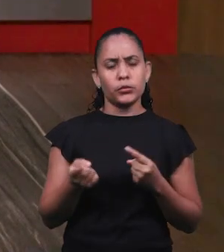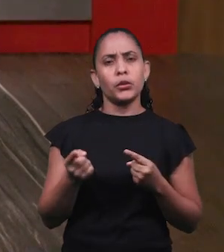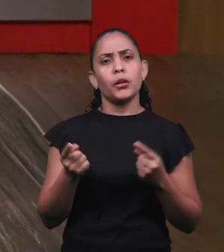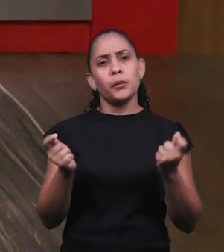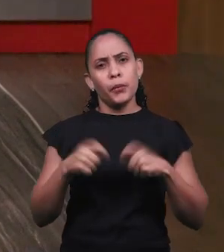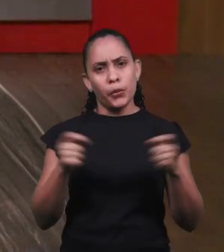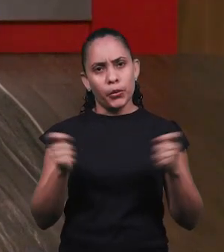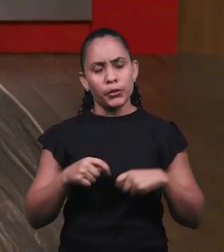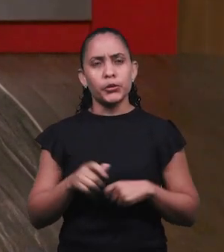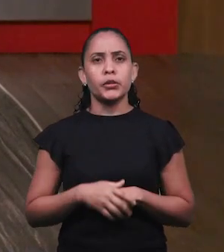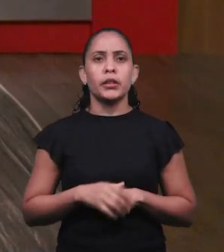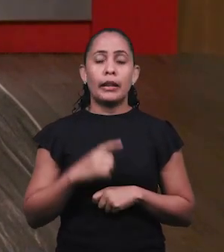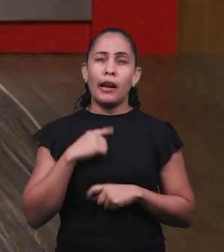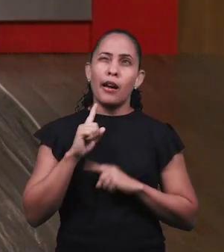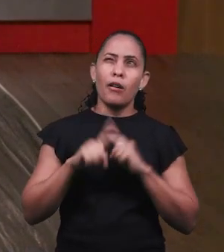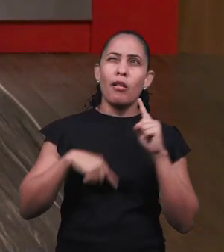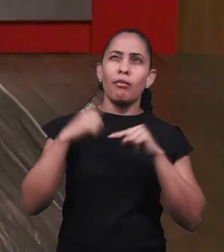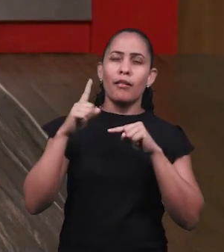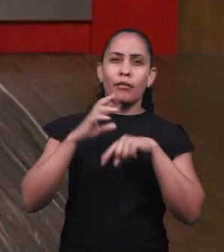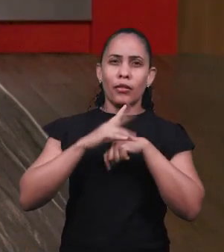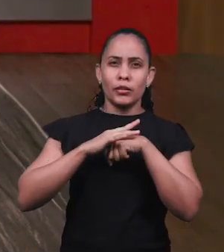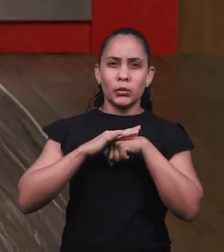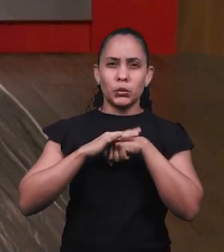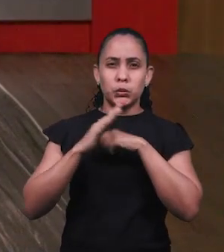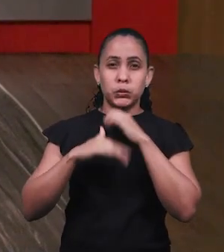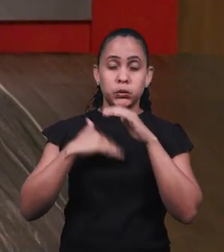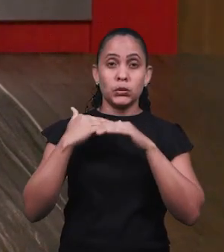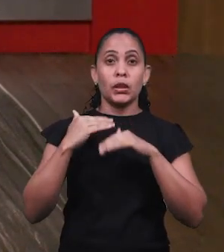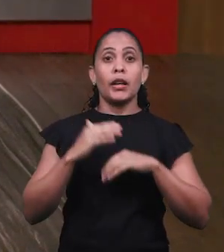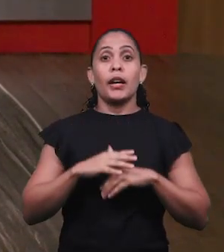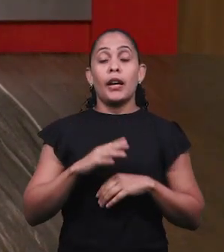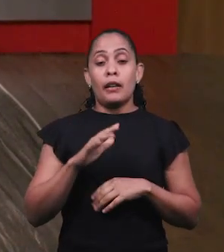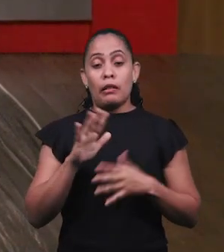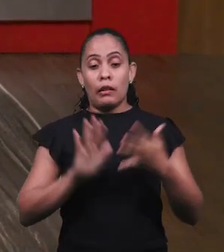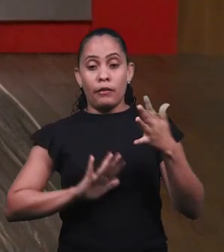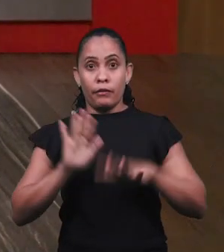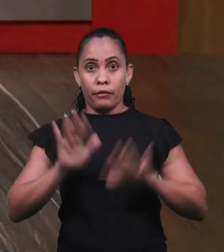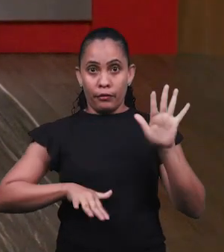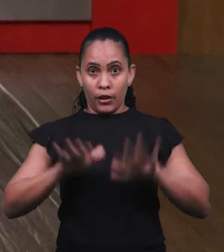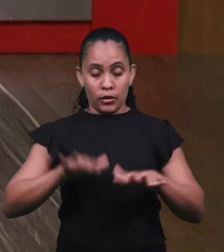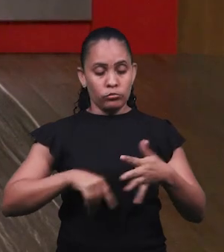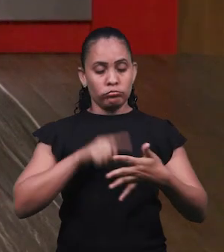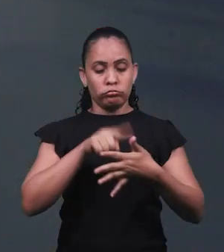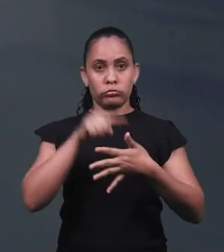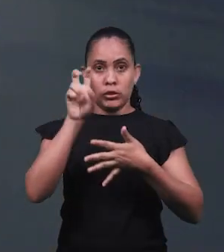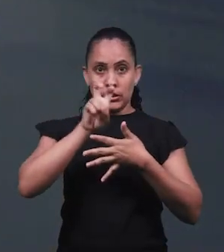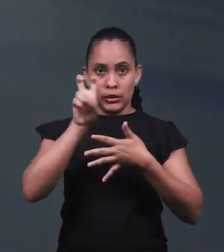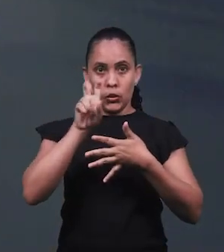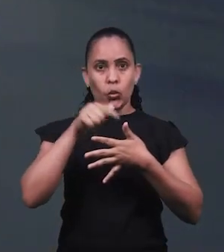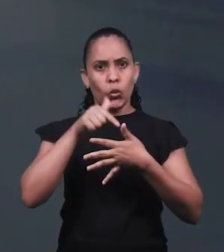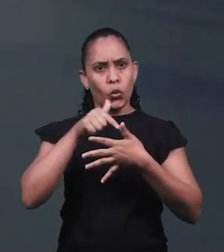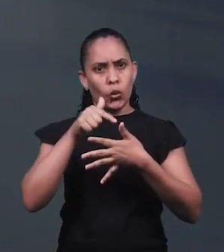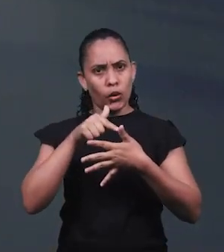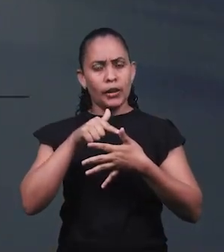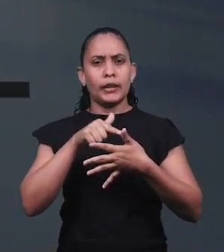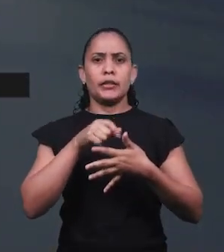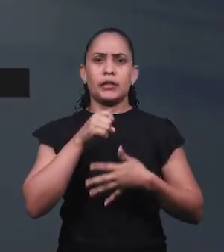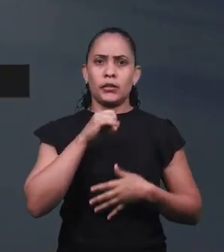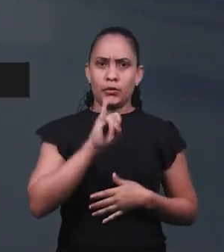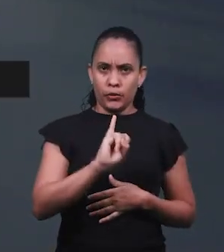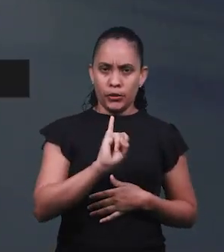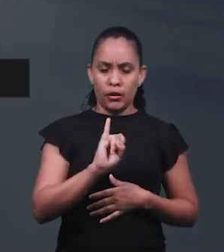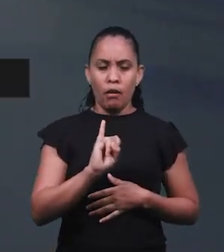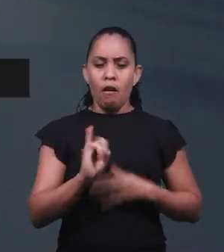gente entende que ela avança, quando ela chega na fase 5, onde você tem menos de 15 ml por minuto